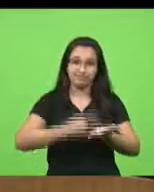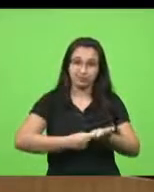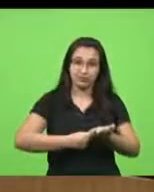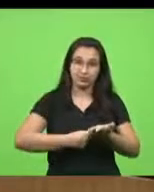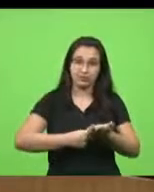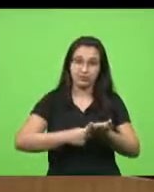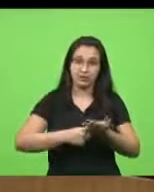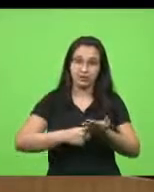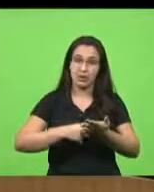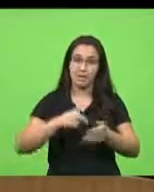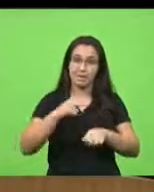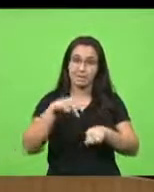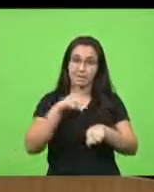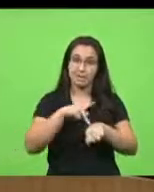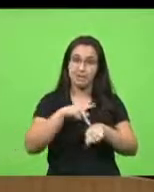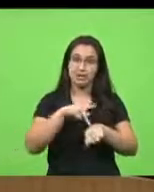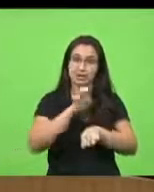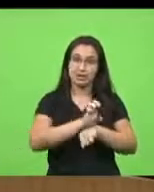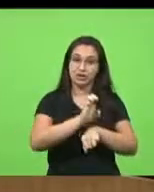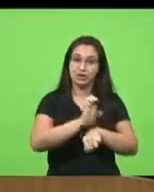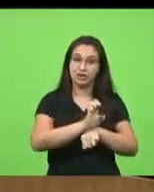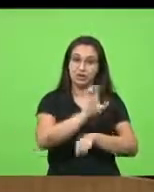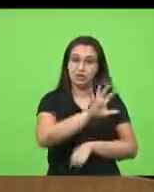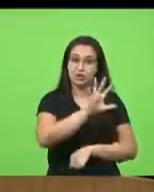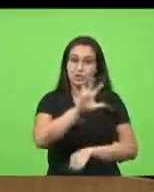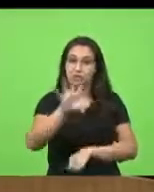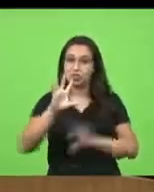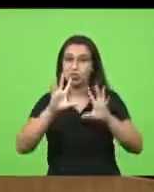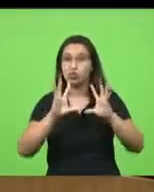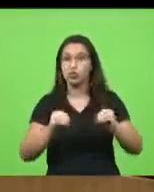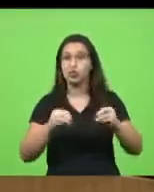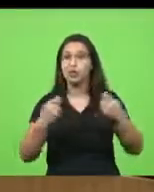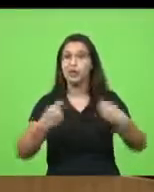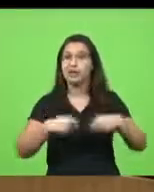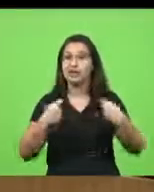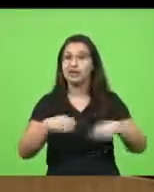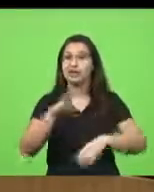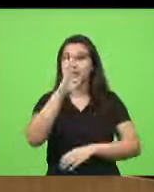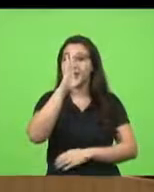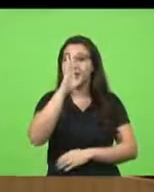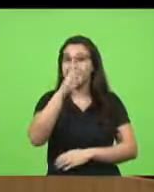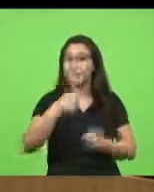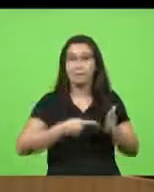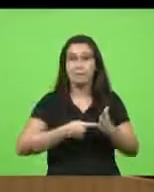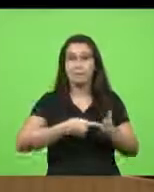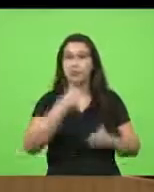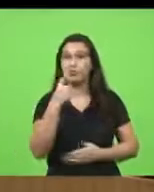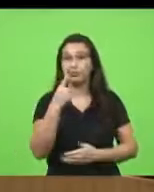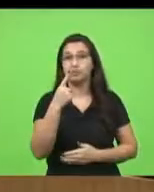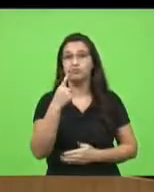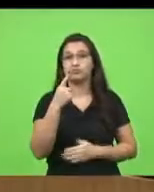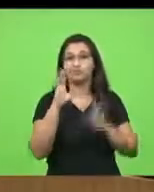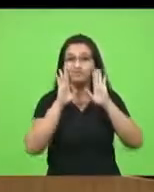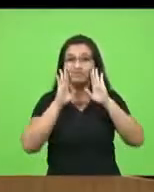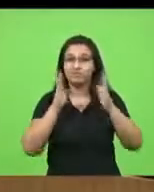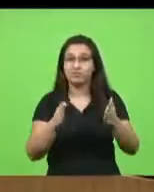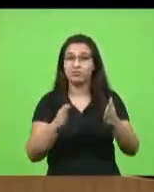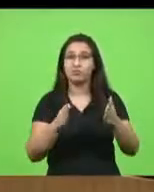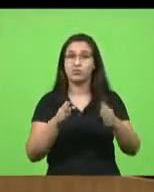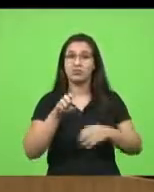A pandemia tem que ser prioridade número um deste país, senão nós não vamos